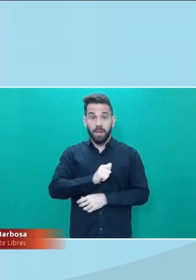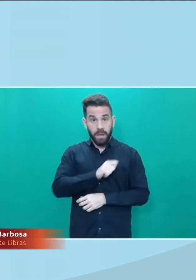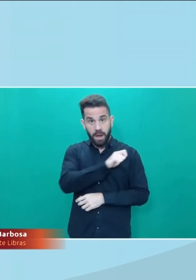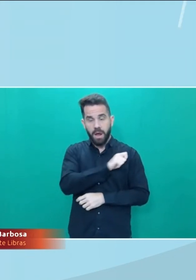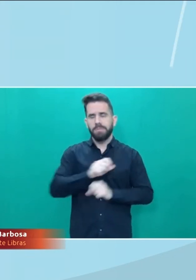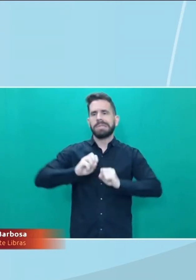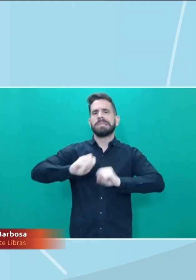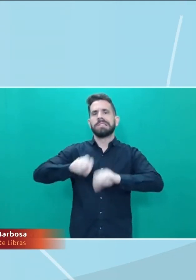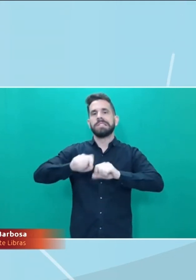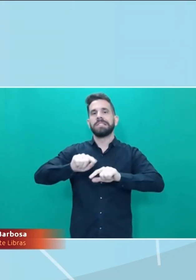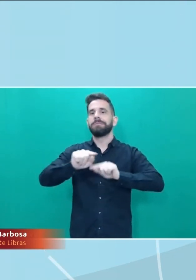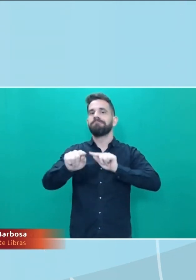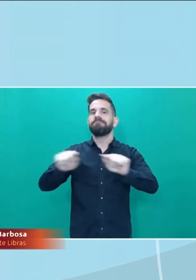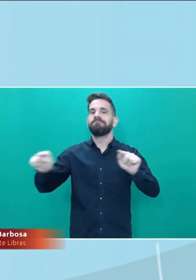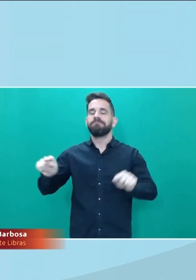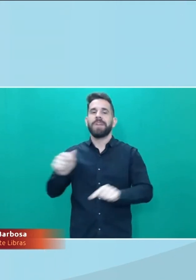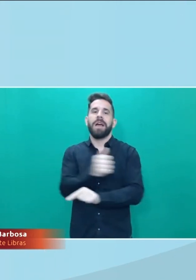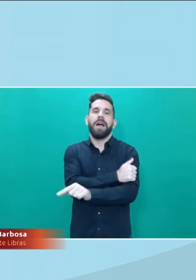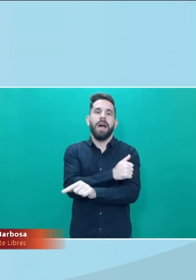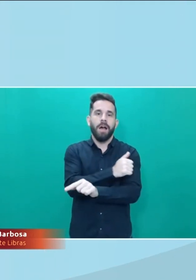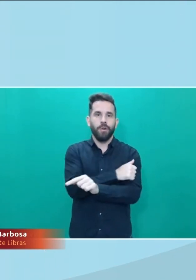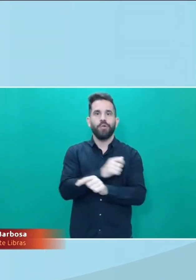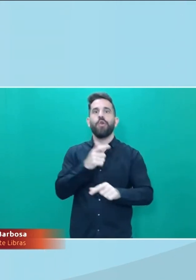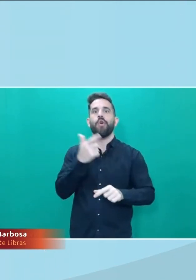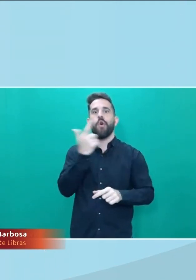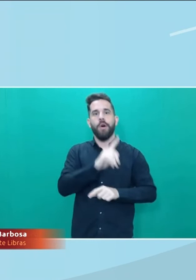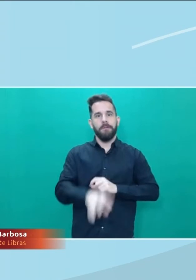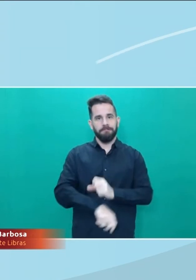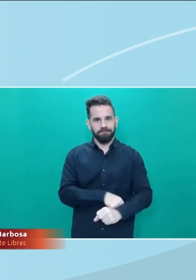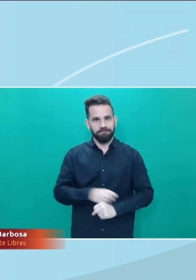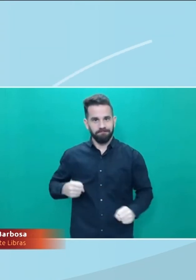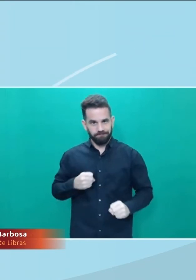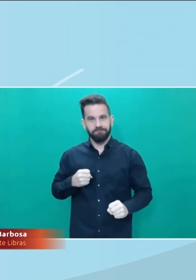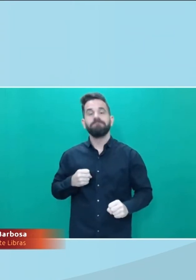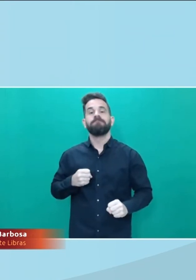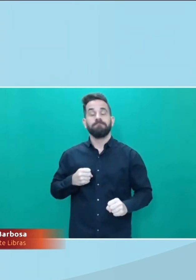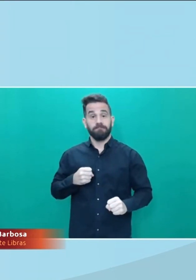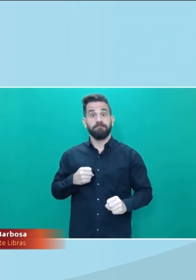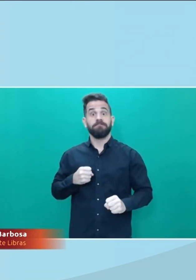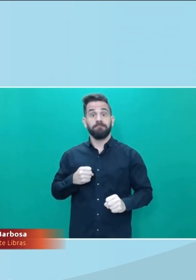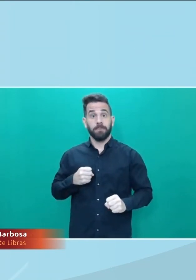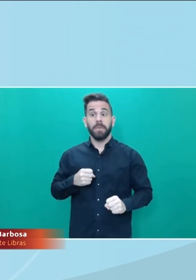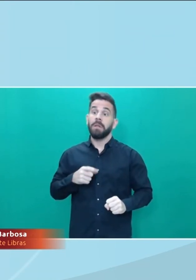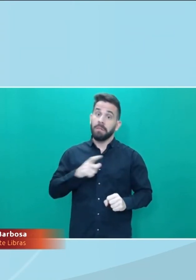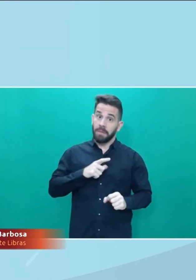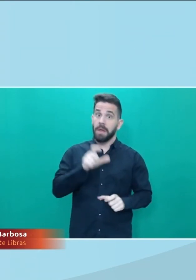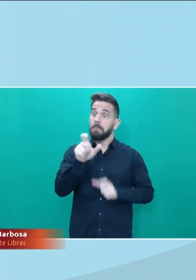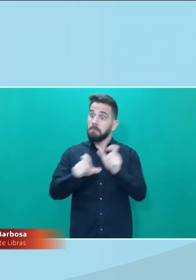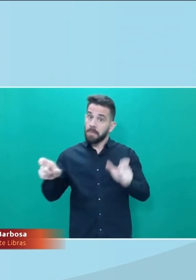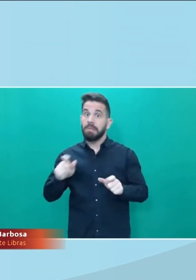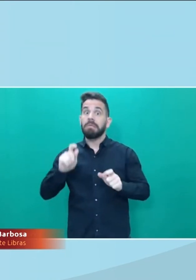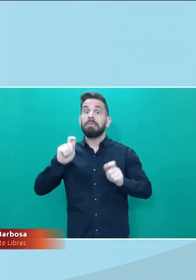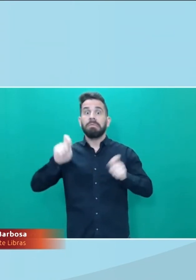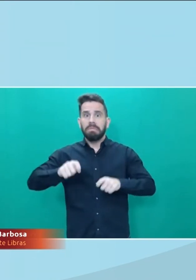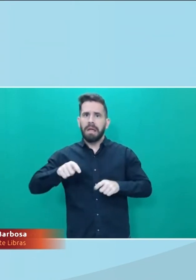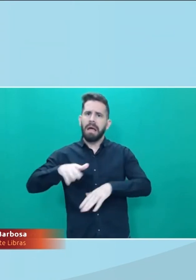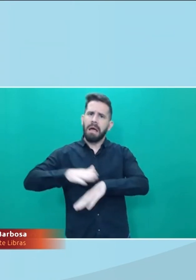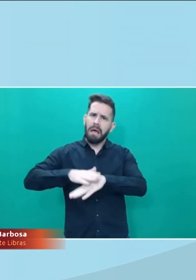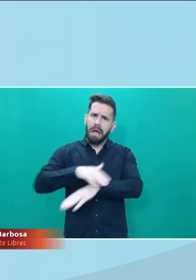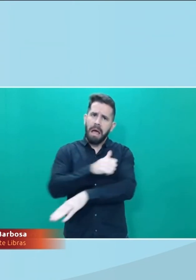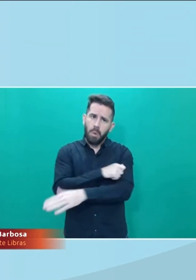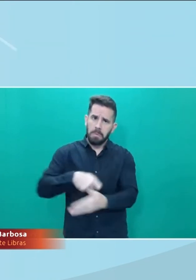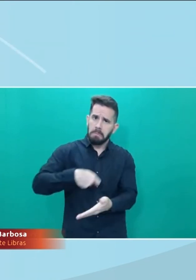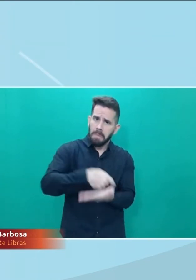para as competições de artes marciais. E prepara alunos que podem pagar por essas aulas e também alunos que não